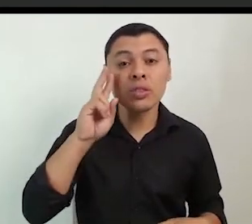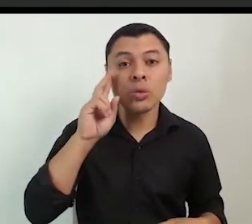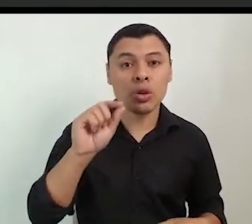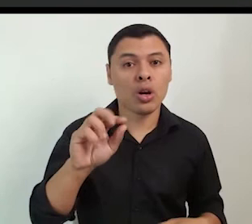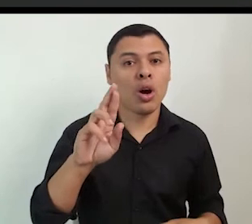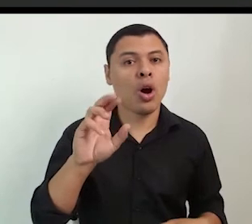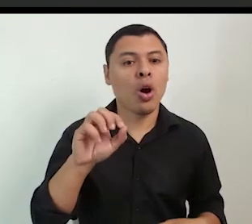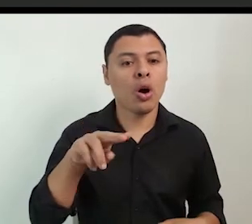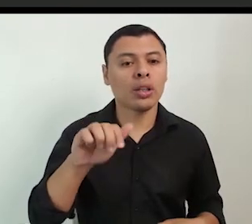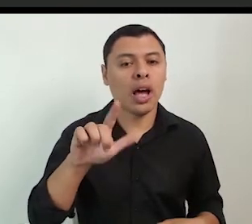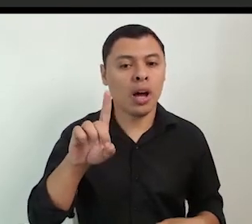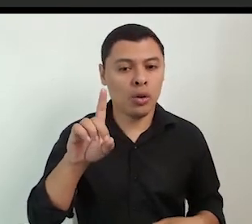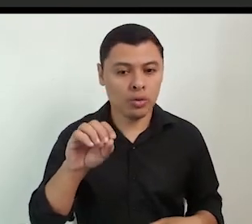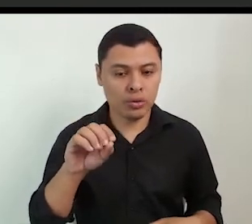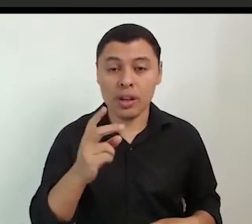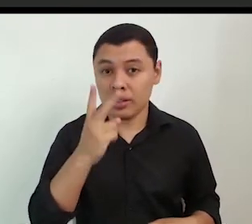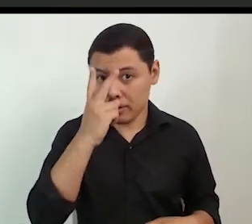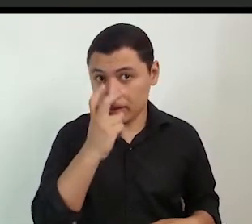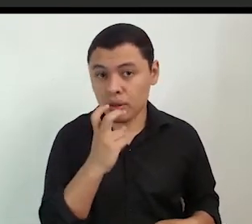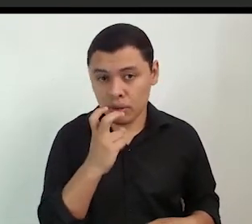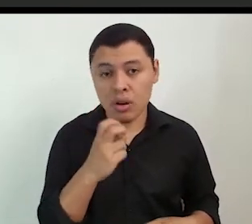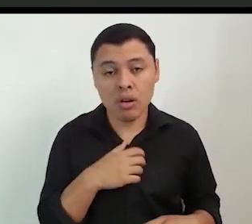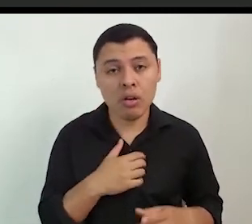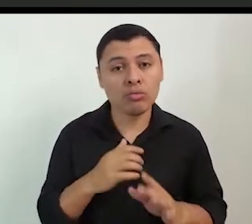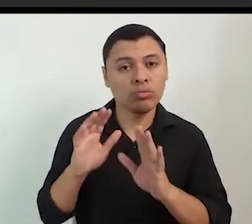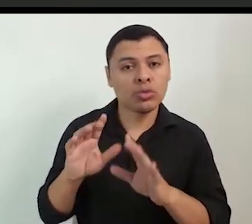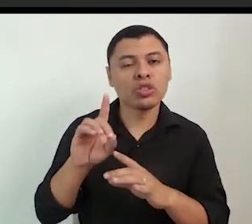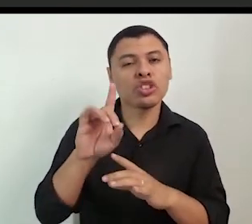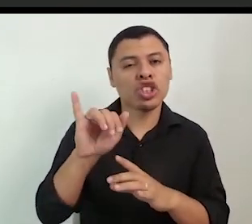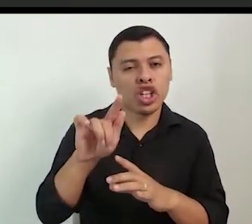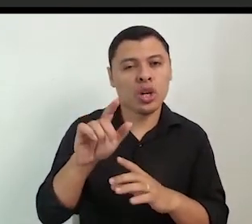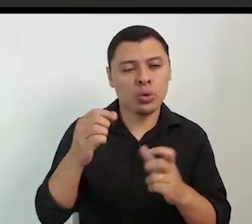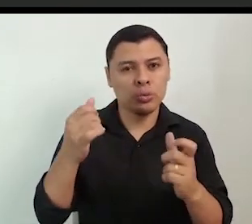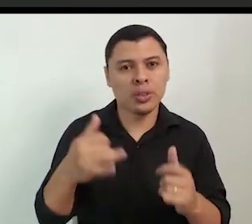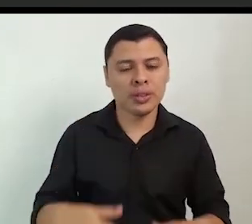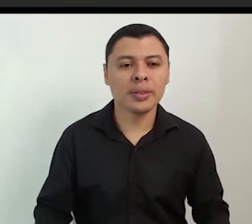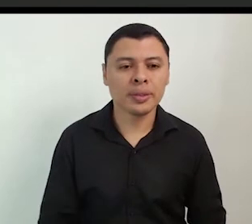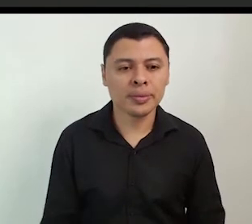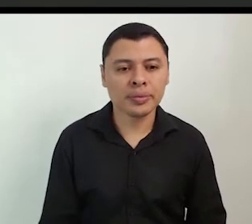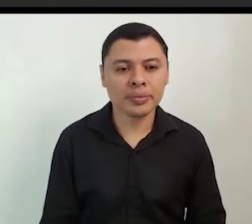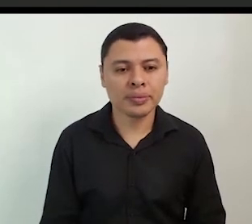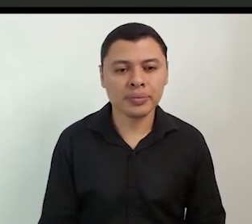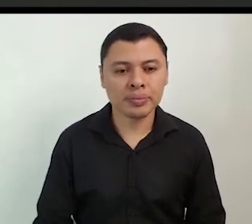aí eu gostaria de deixar para o Diego compartilhar essa situação.